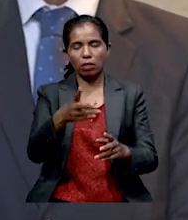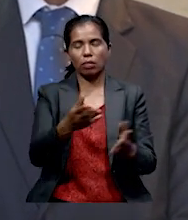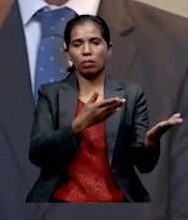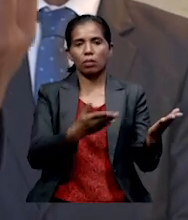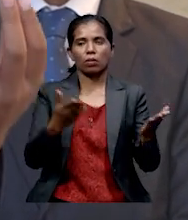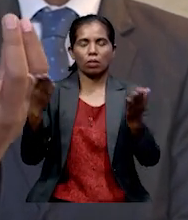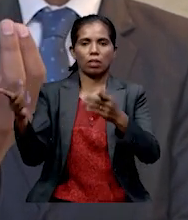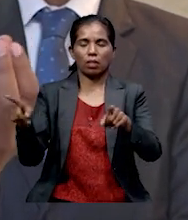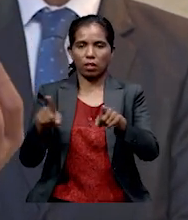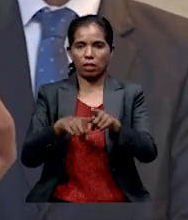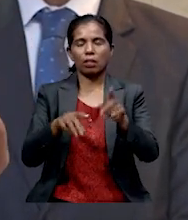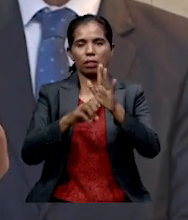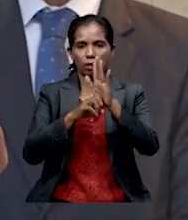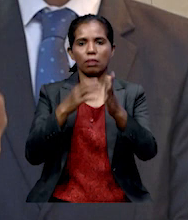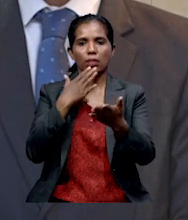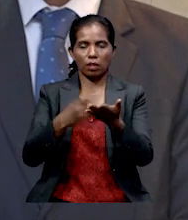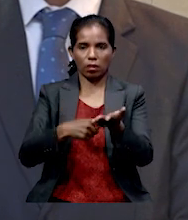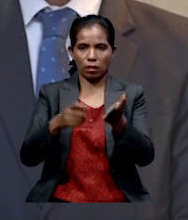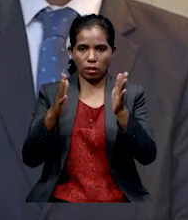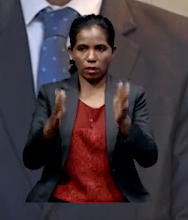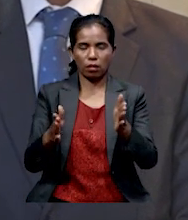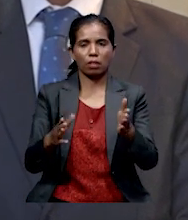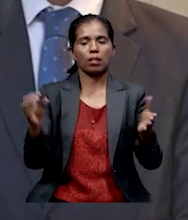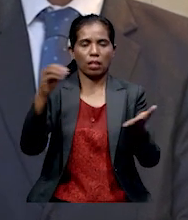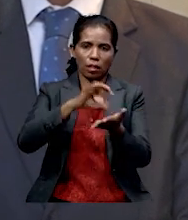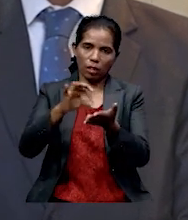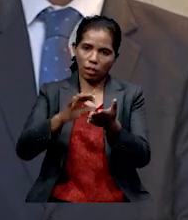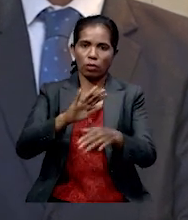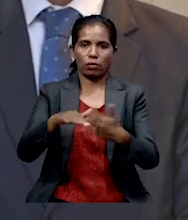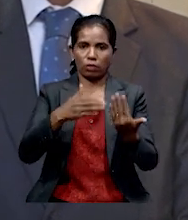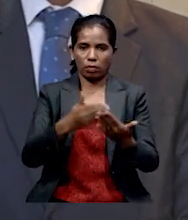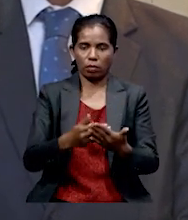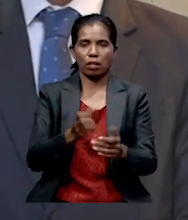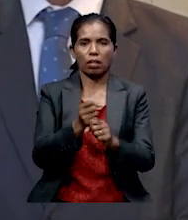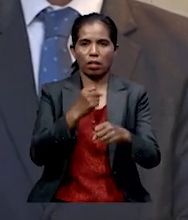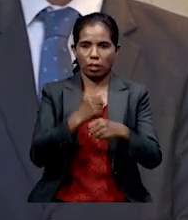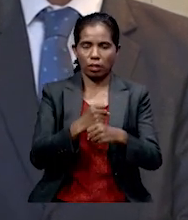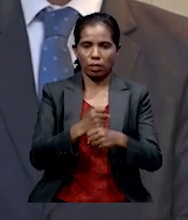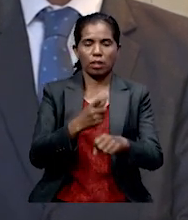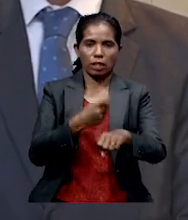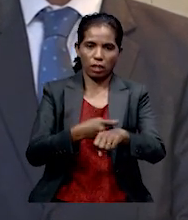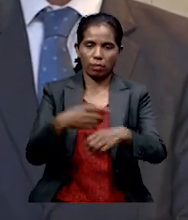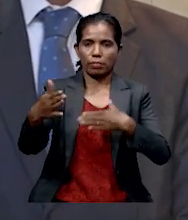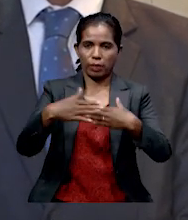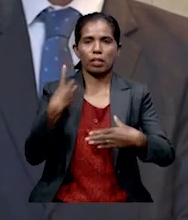no parte técnica a minian siramos de anota hotu, halo para que e tempo para que